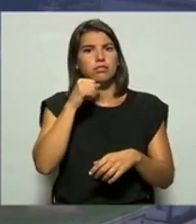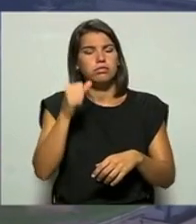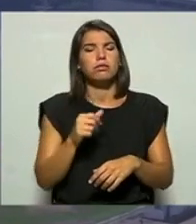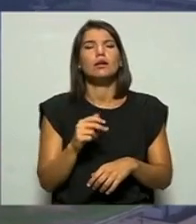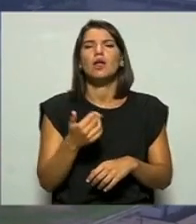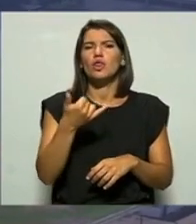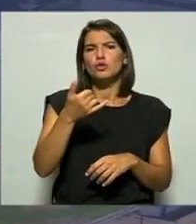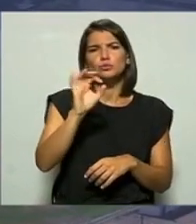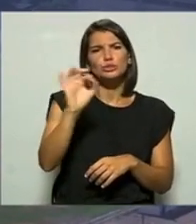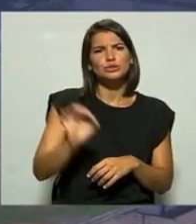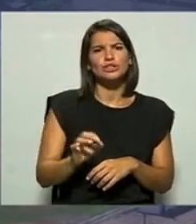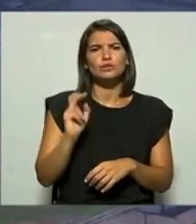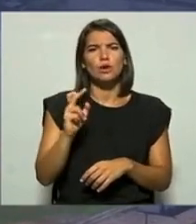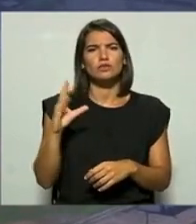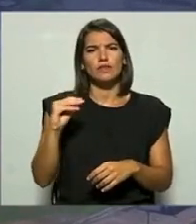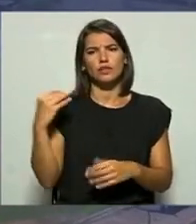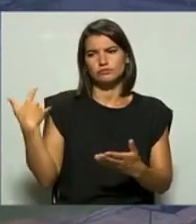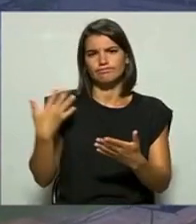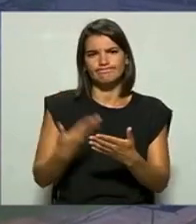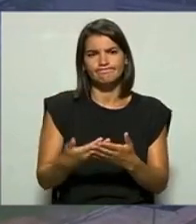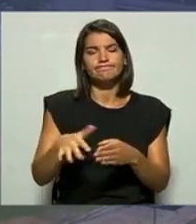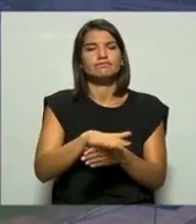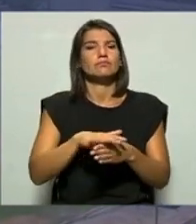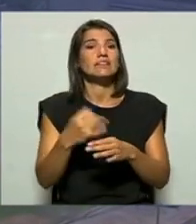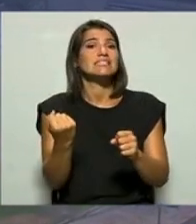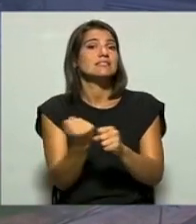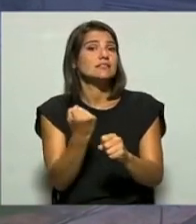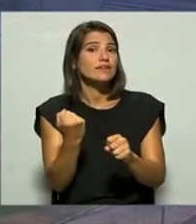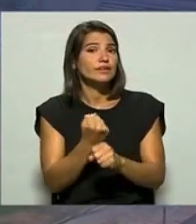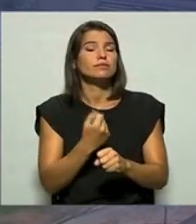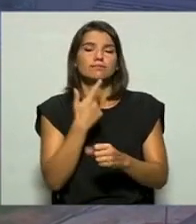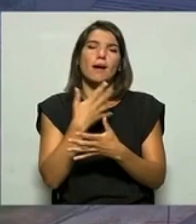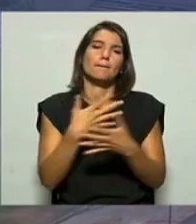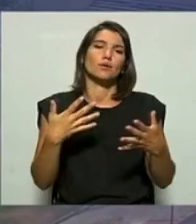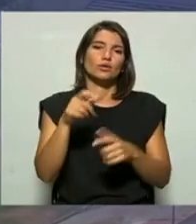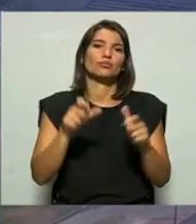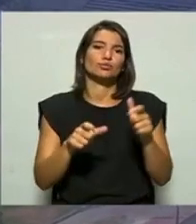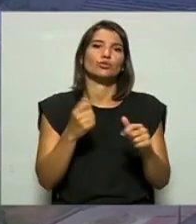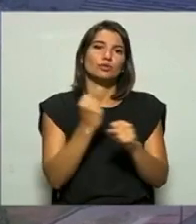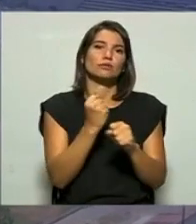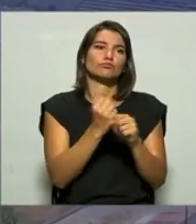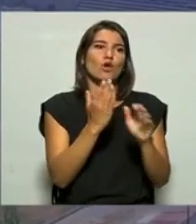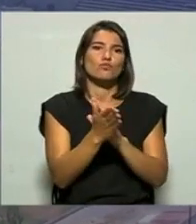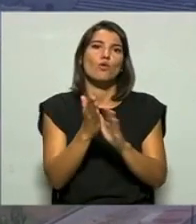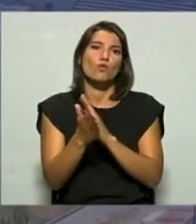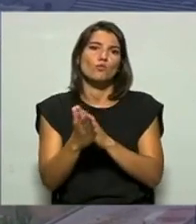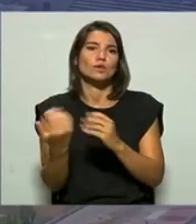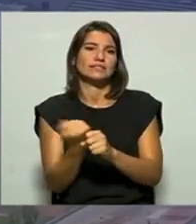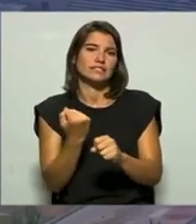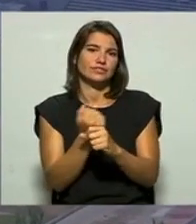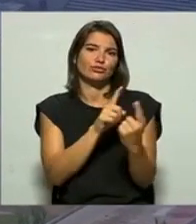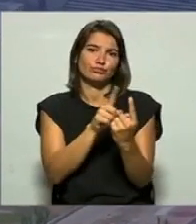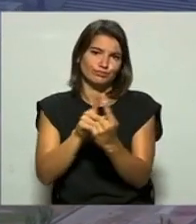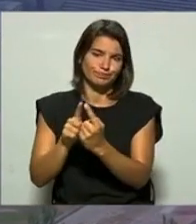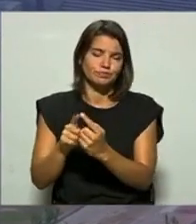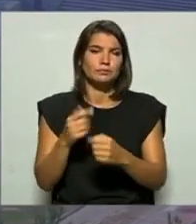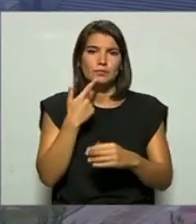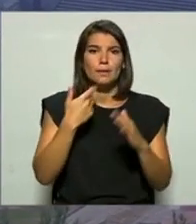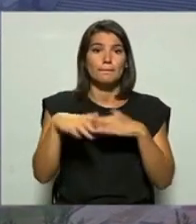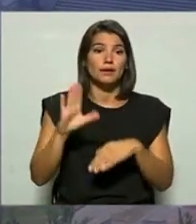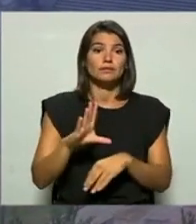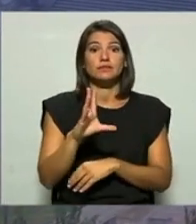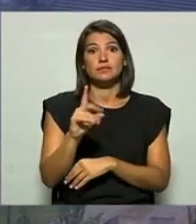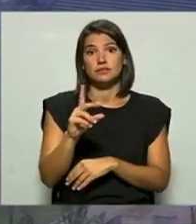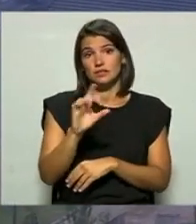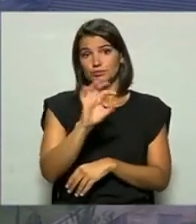por cento nos últimos dez anos que nos setores dos serviços que se emprega a maior fatia da população ativa mais